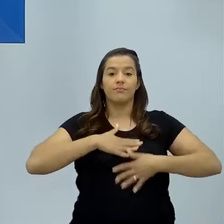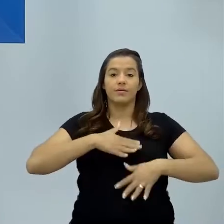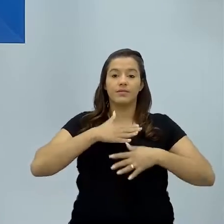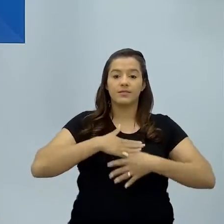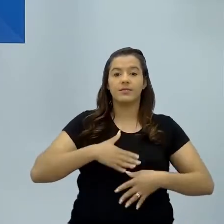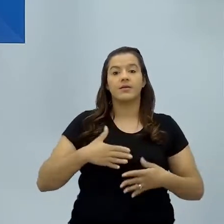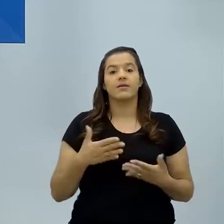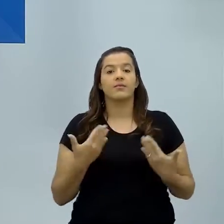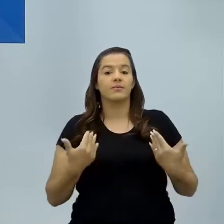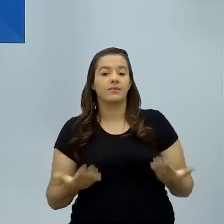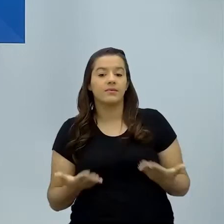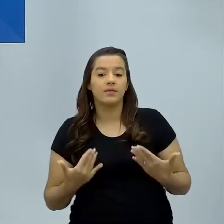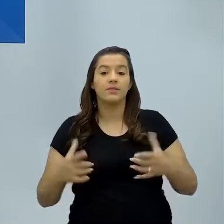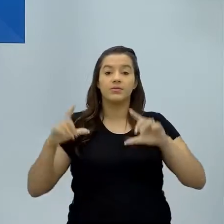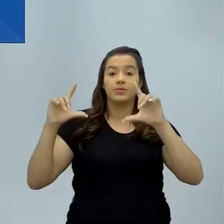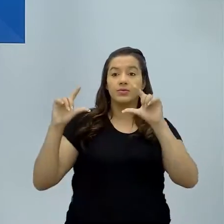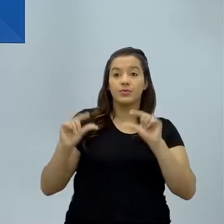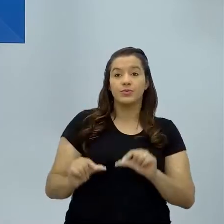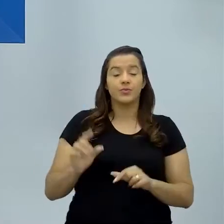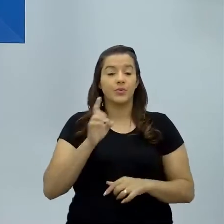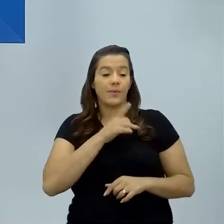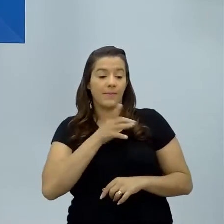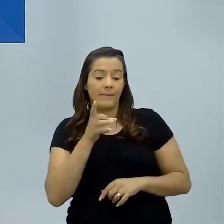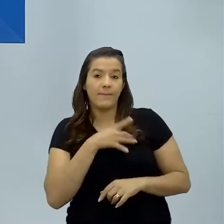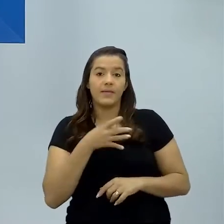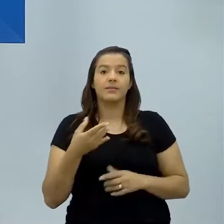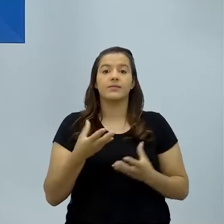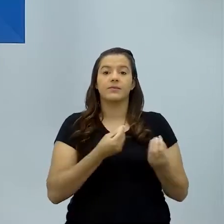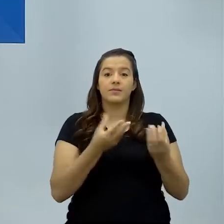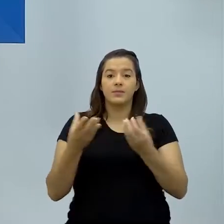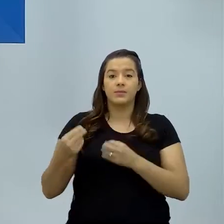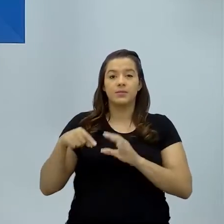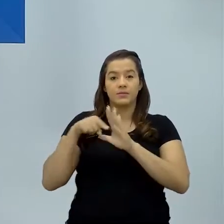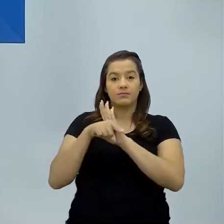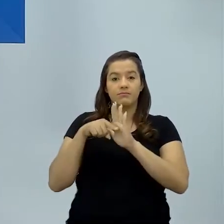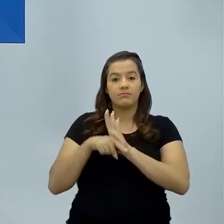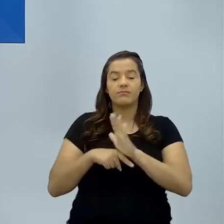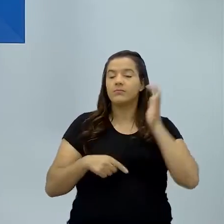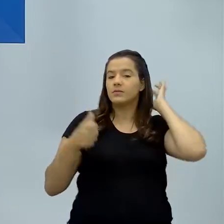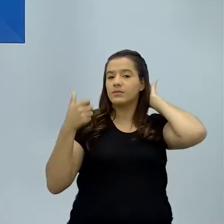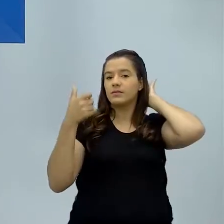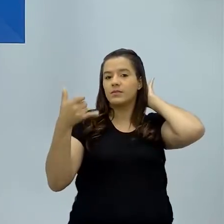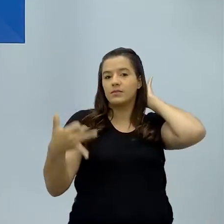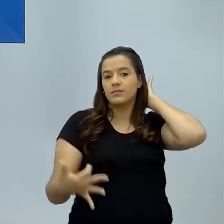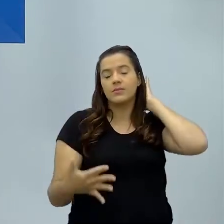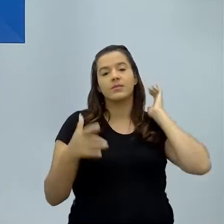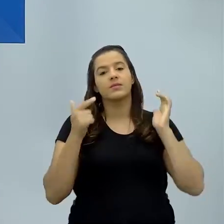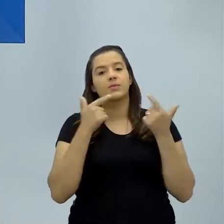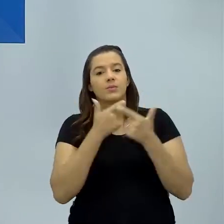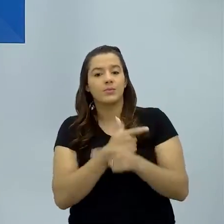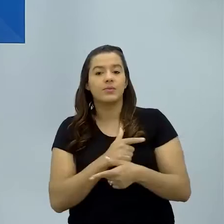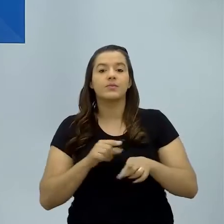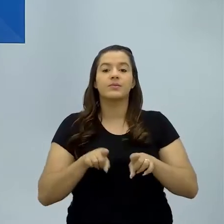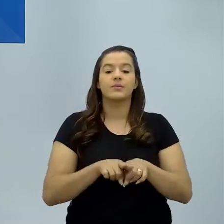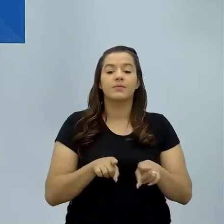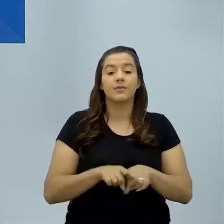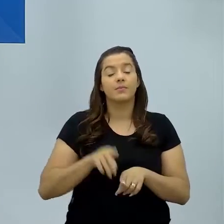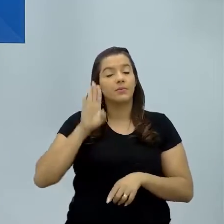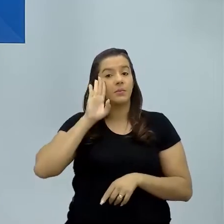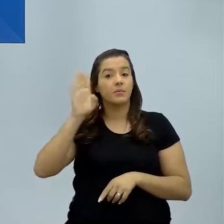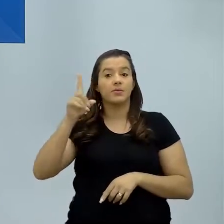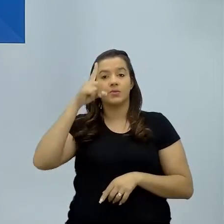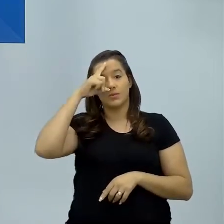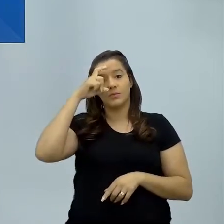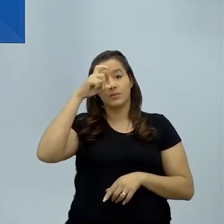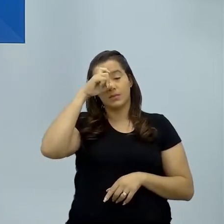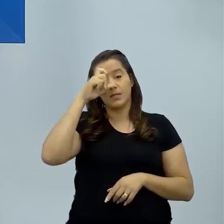tranquilas, mais à vontade, diminui medo. Tem muitas pesquisas que falam sobre isso, sobre a risoterapia, principalmente no hospital. A risoterapia ela é